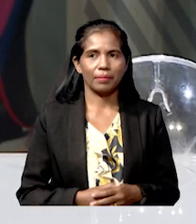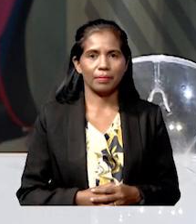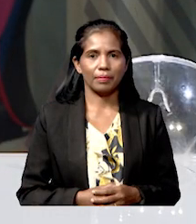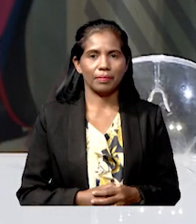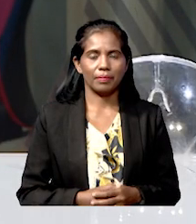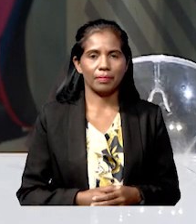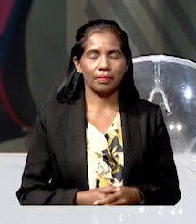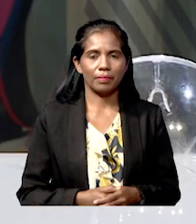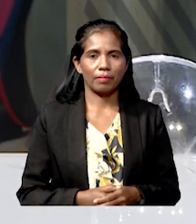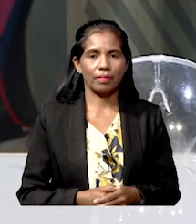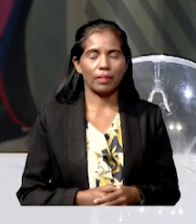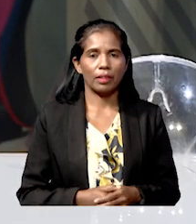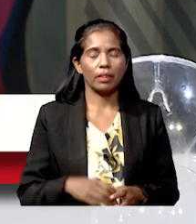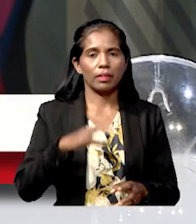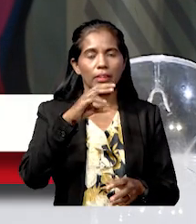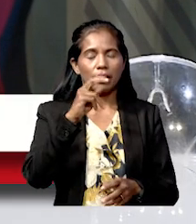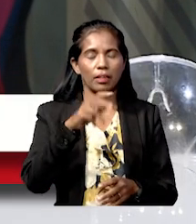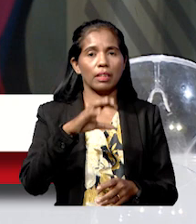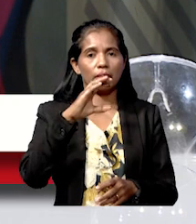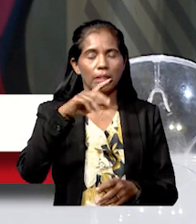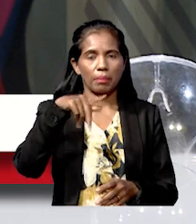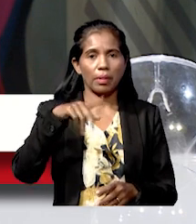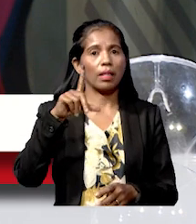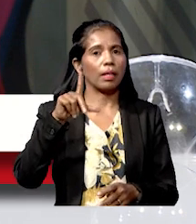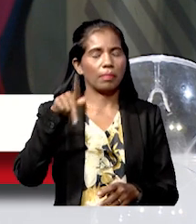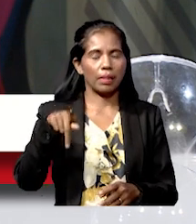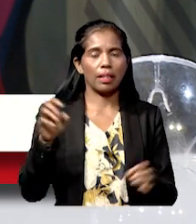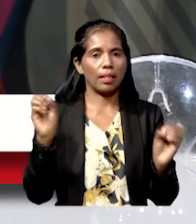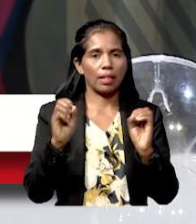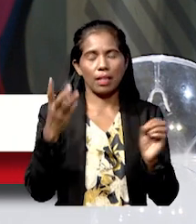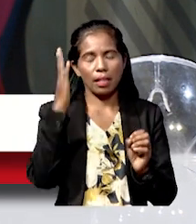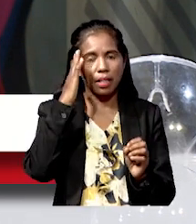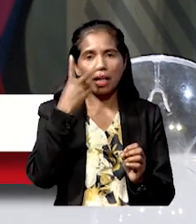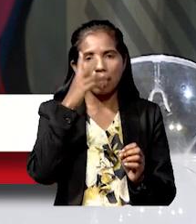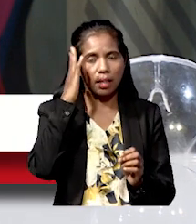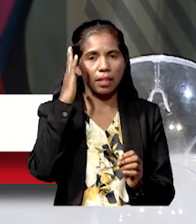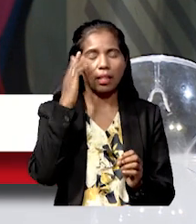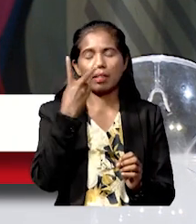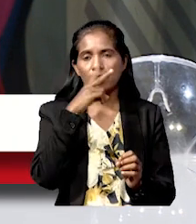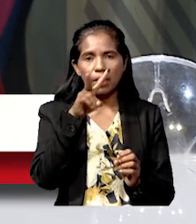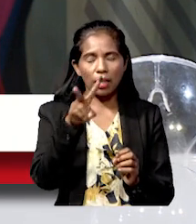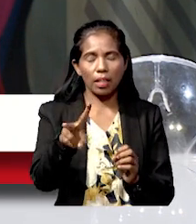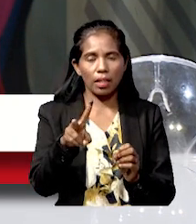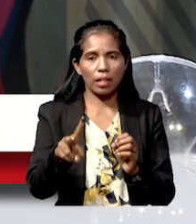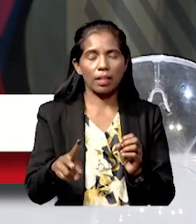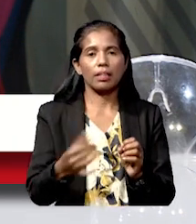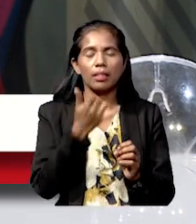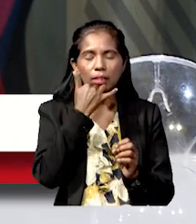Missão Observação Eleitoral da CPLP la identifica irregularidade e eleição presidencial segunda